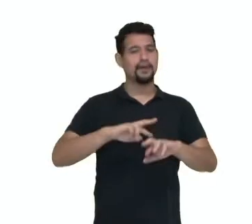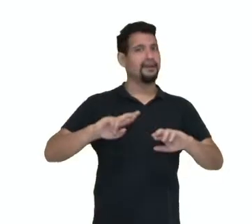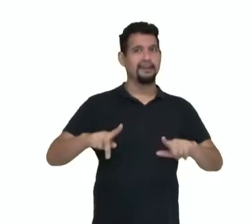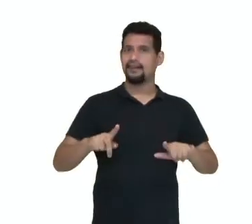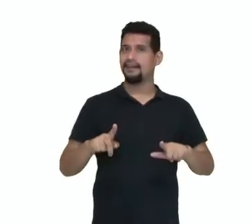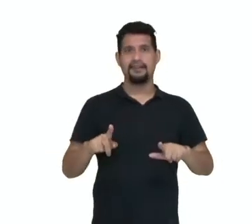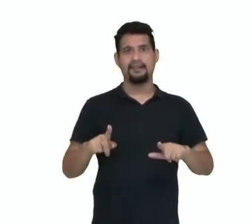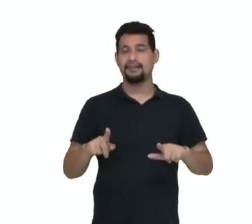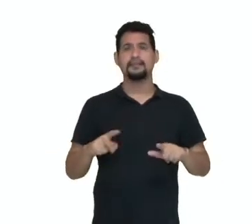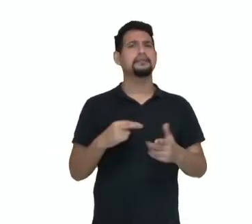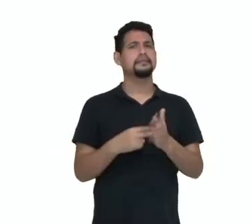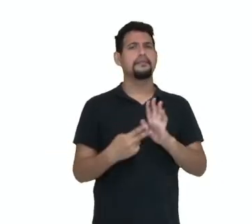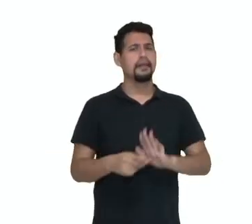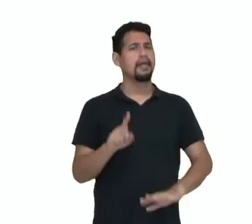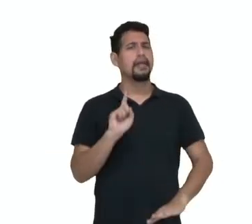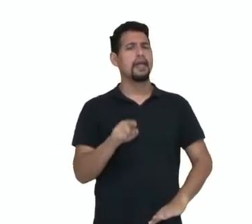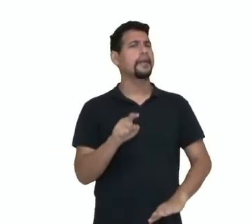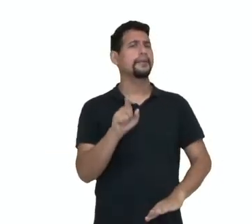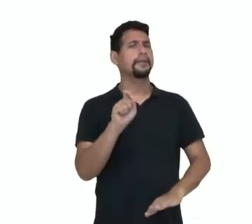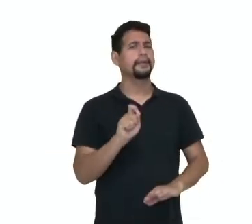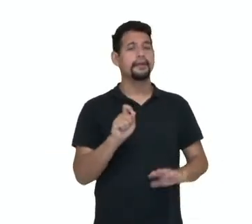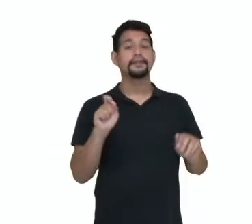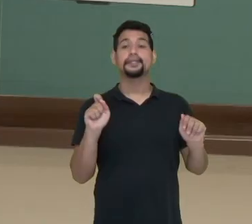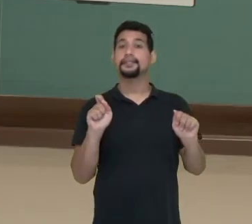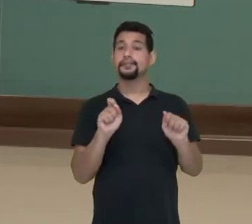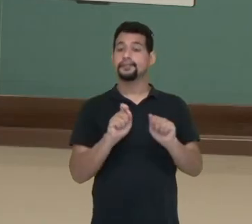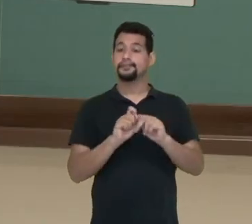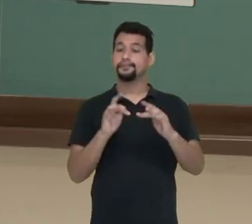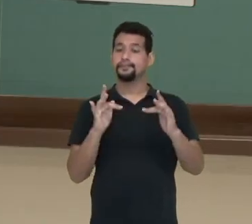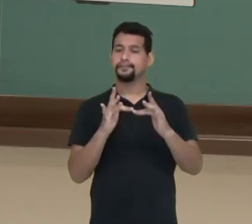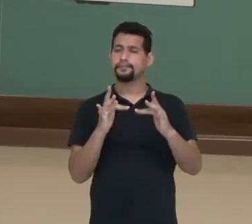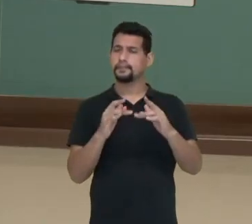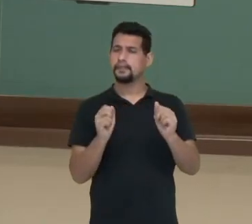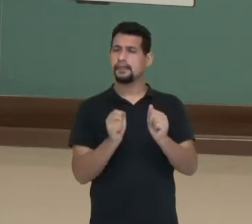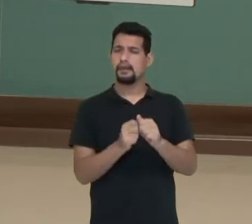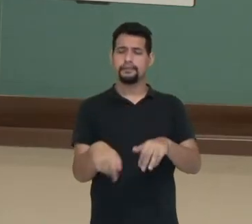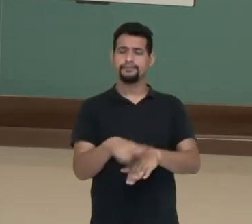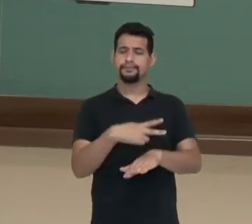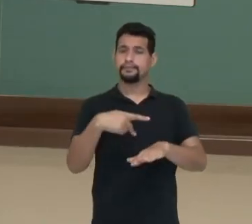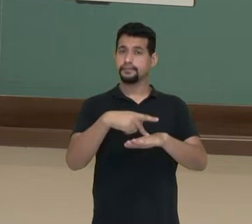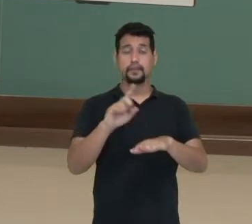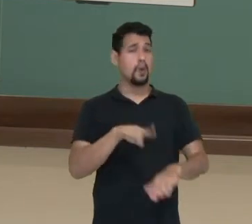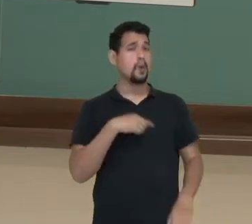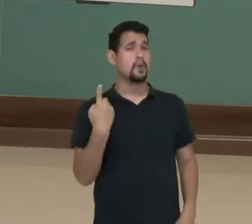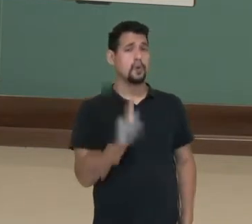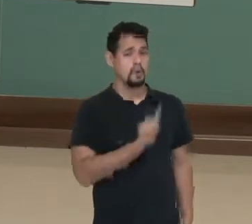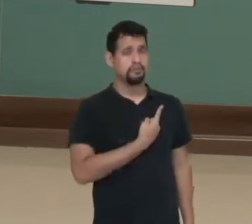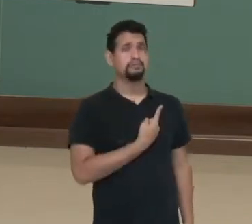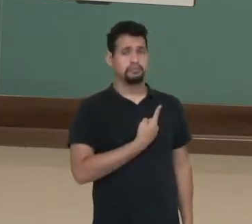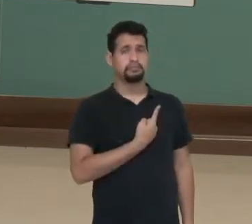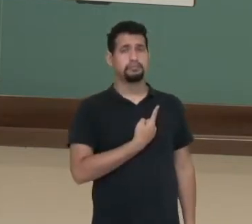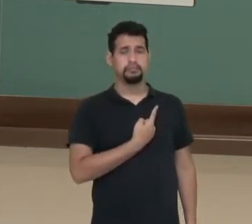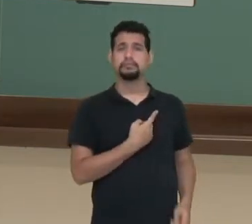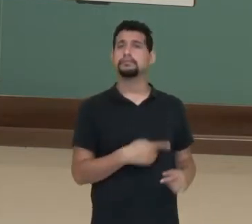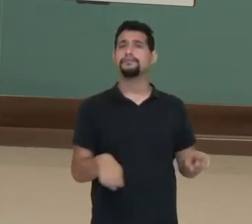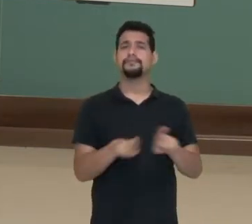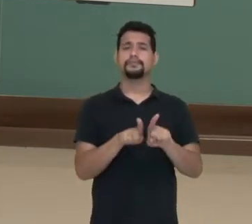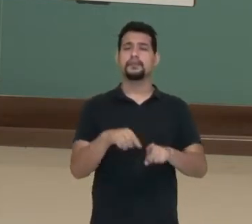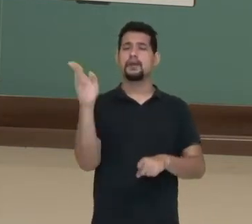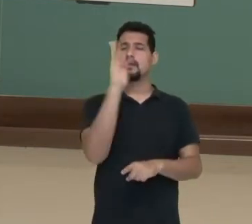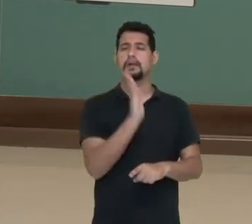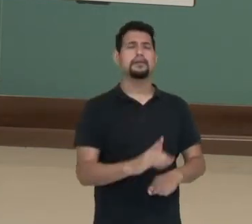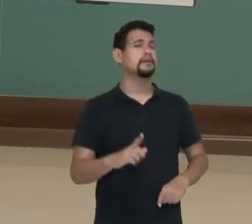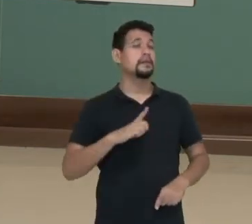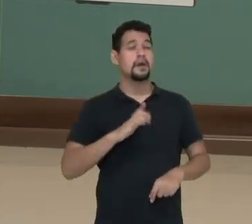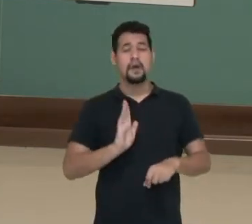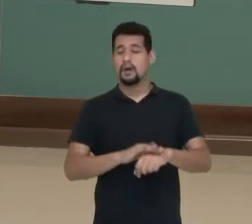águas neutras, são águas que fazem parte do território brasileiro, são nossas. E, além do mais, o Brasil possui uma das